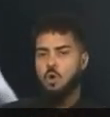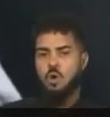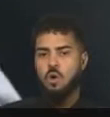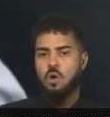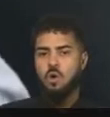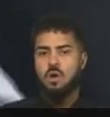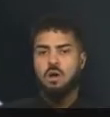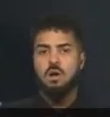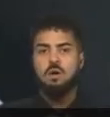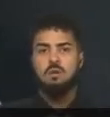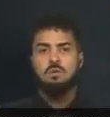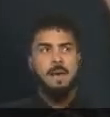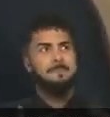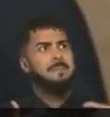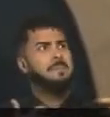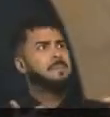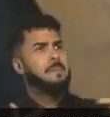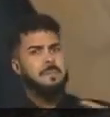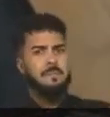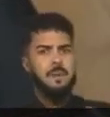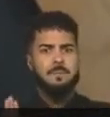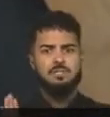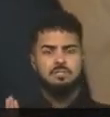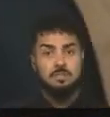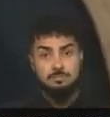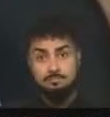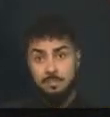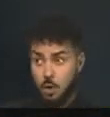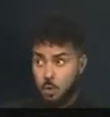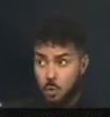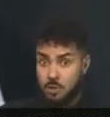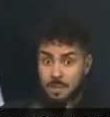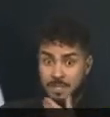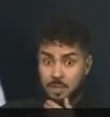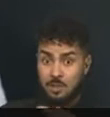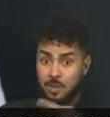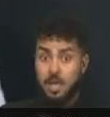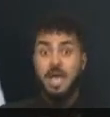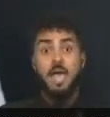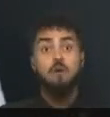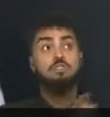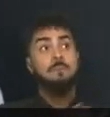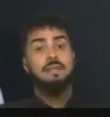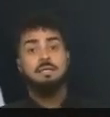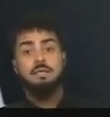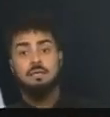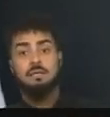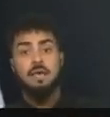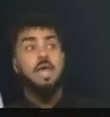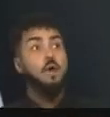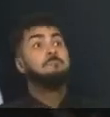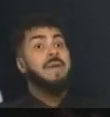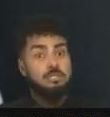Ele não tem como trocar tiro com ninguém. E quantos desses meninos também falaram, eu perdi. E não